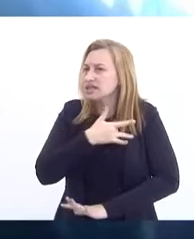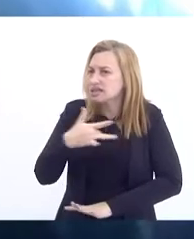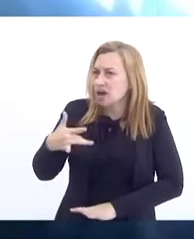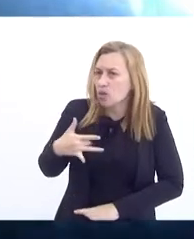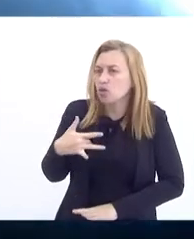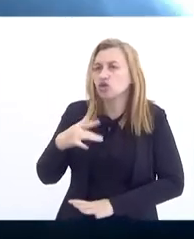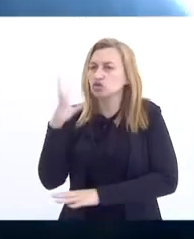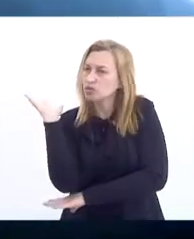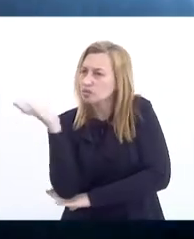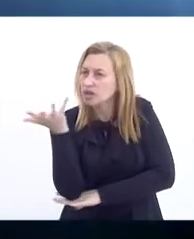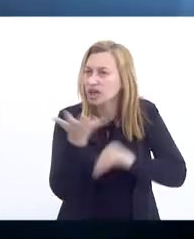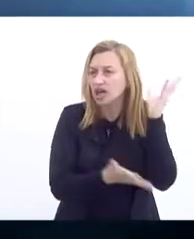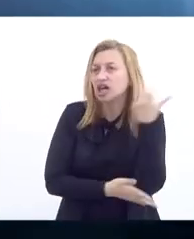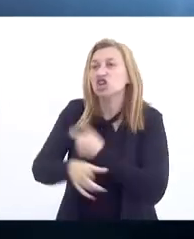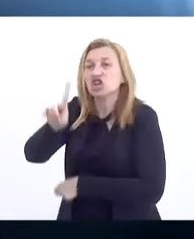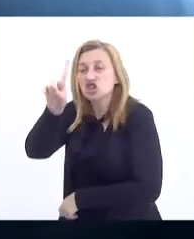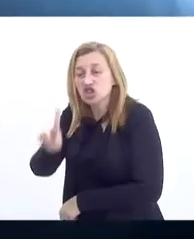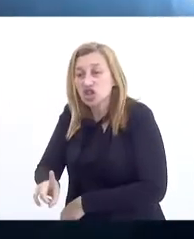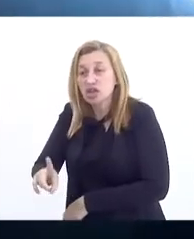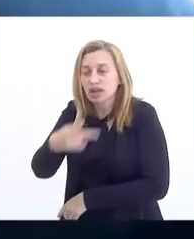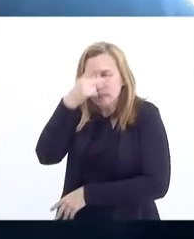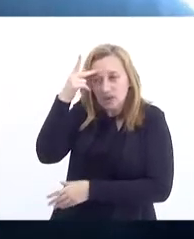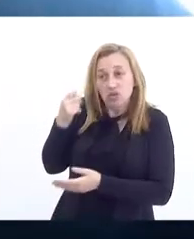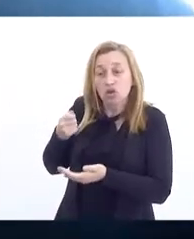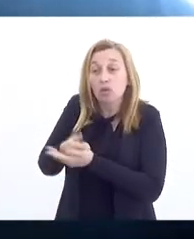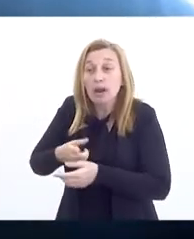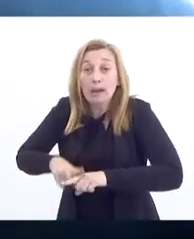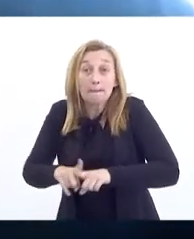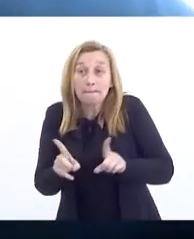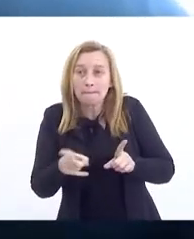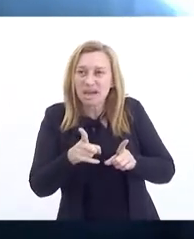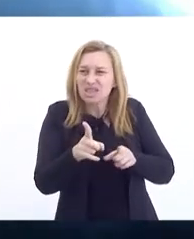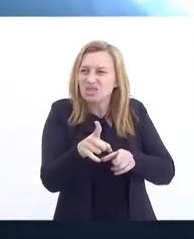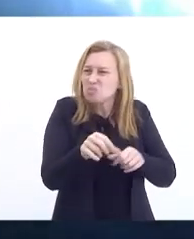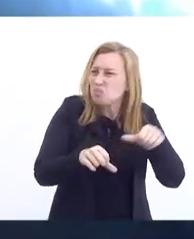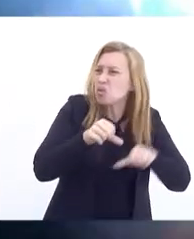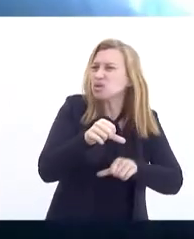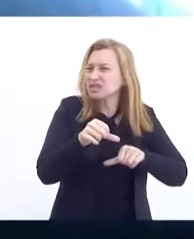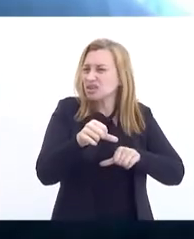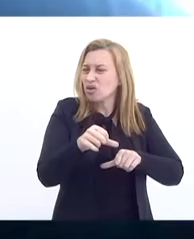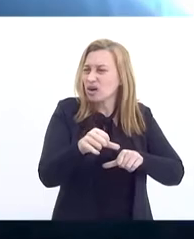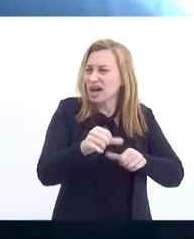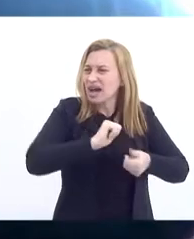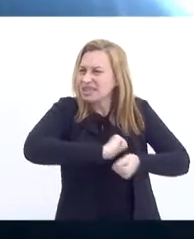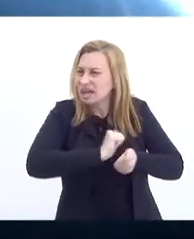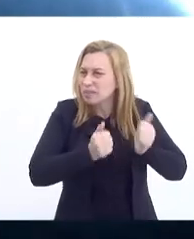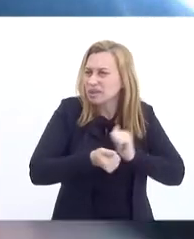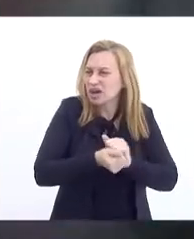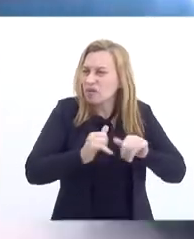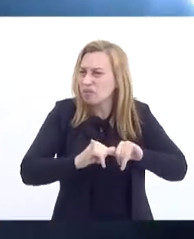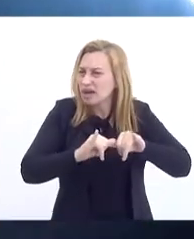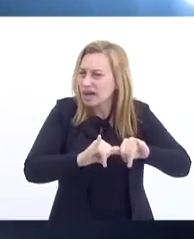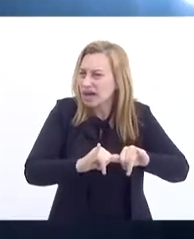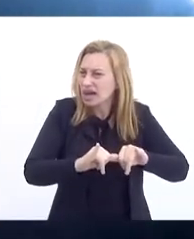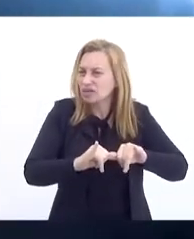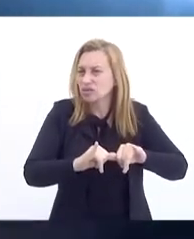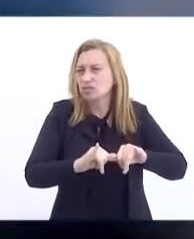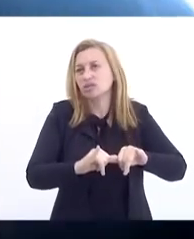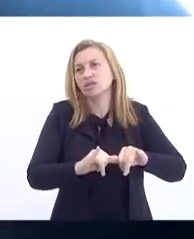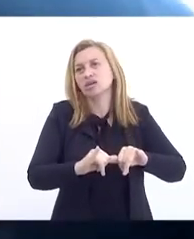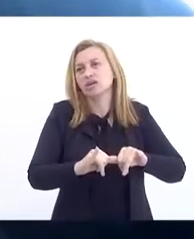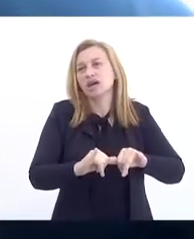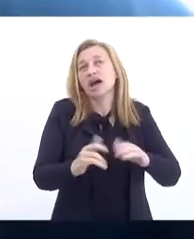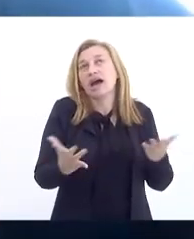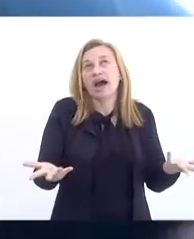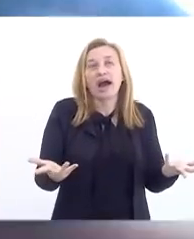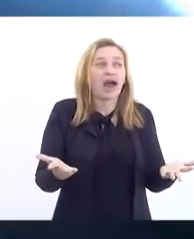consumidor. Mas sobre disposição na gôndola, amanhã alguém vai dizer, olha, a minha lei é para os bares botar